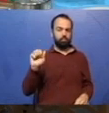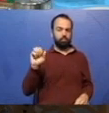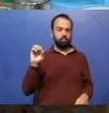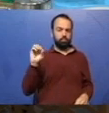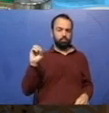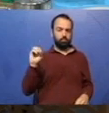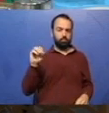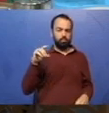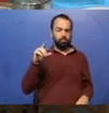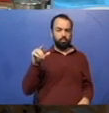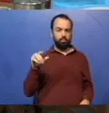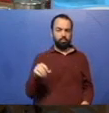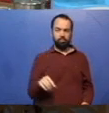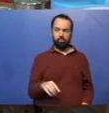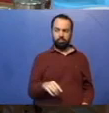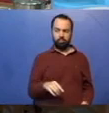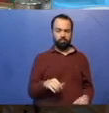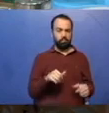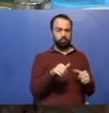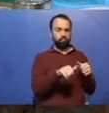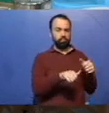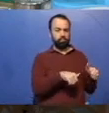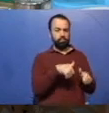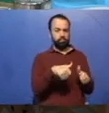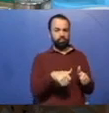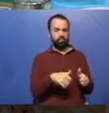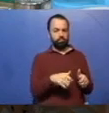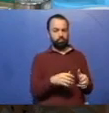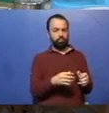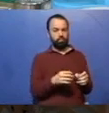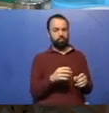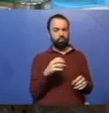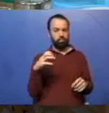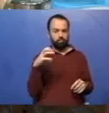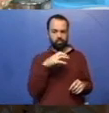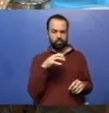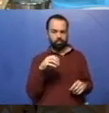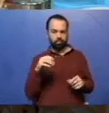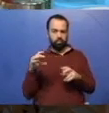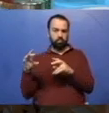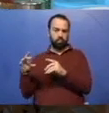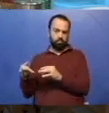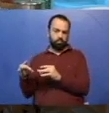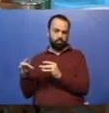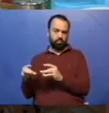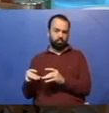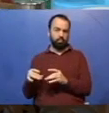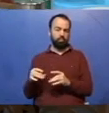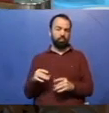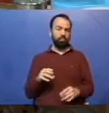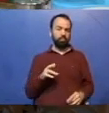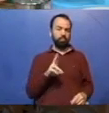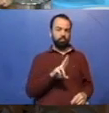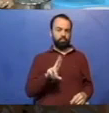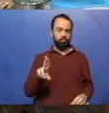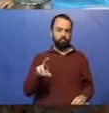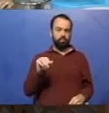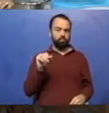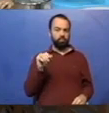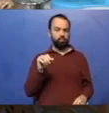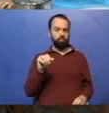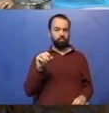fusão, tá? O estado sólido ganhou calor, passou para o estado líquido, dizemos